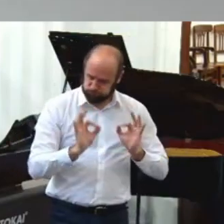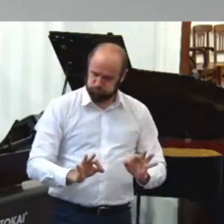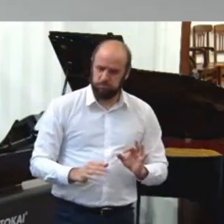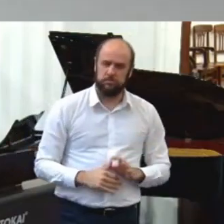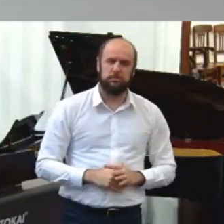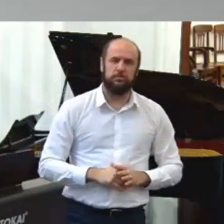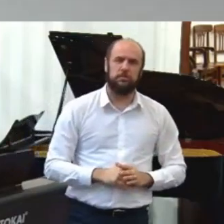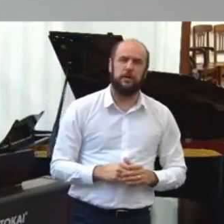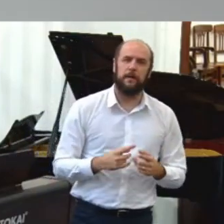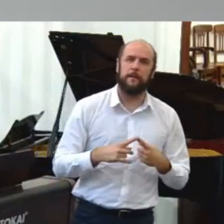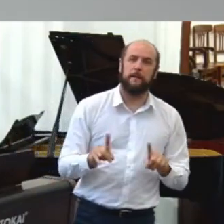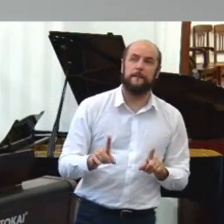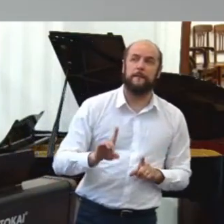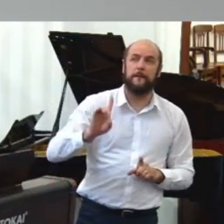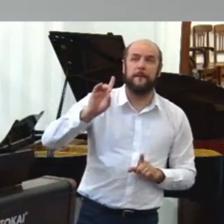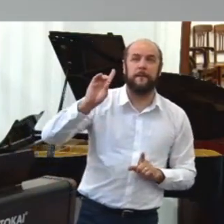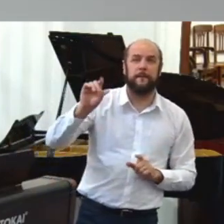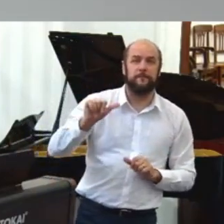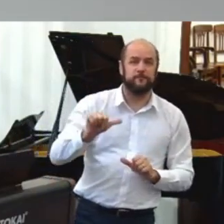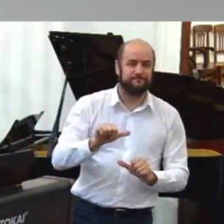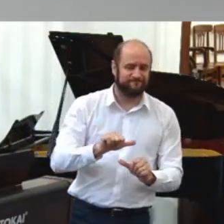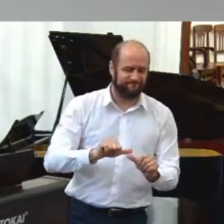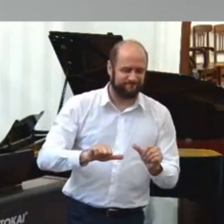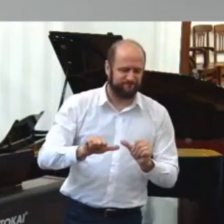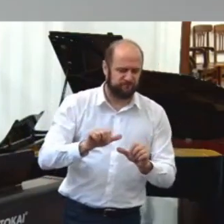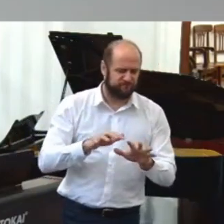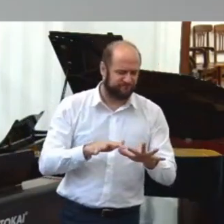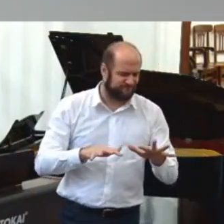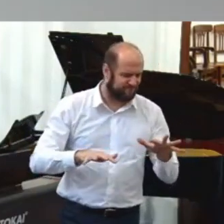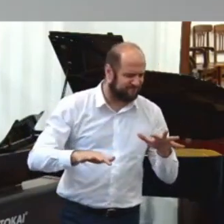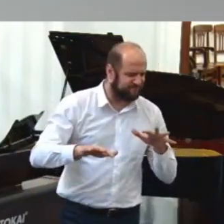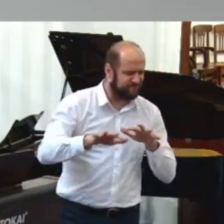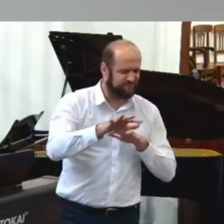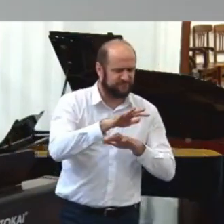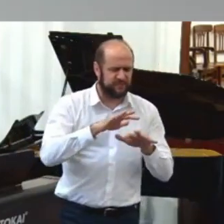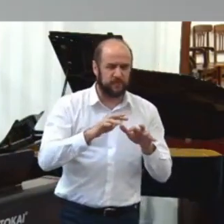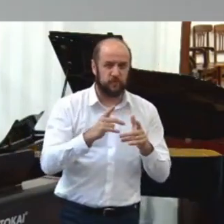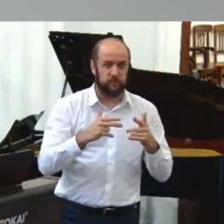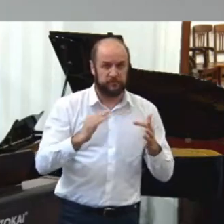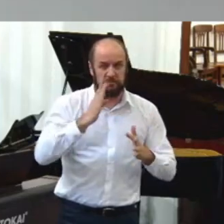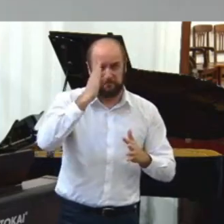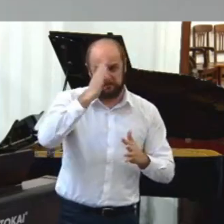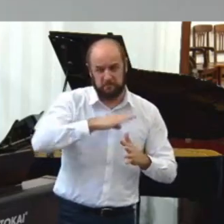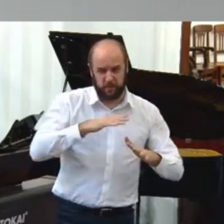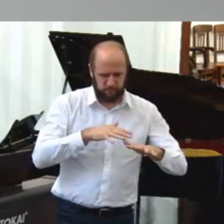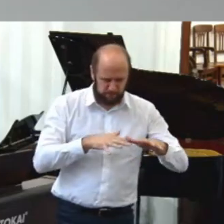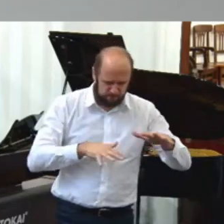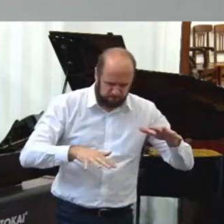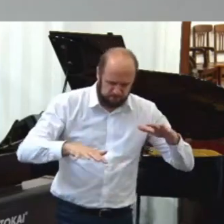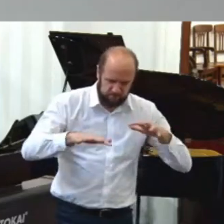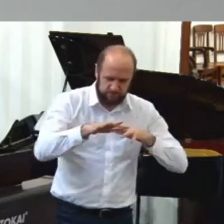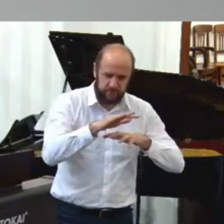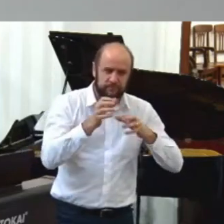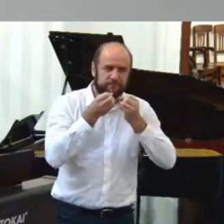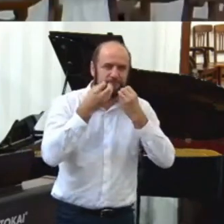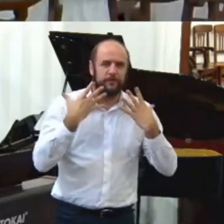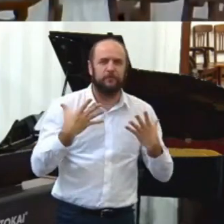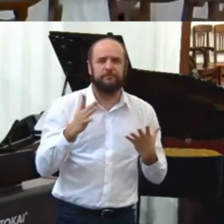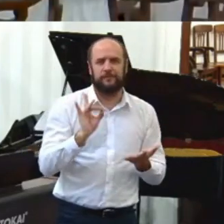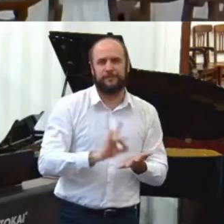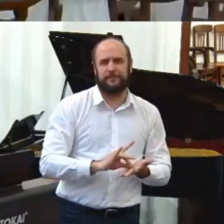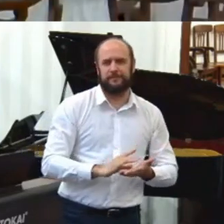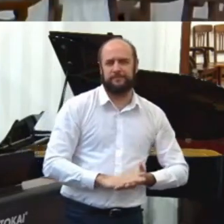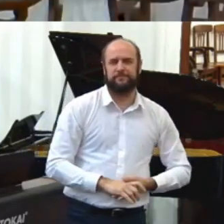confirmaria. Mas Deus transforma muitos males em benefícios